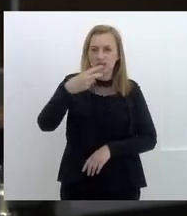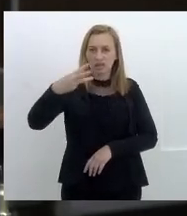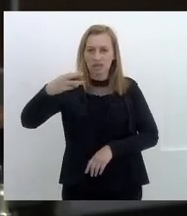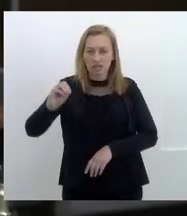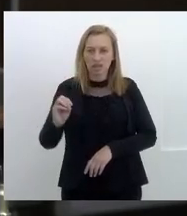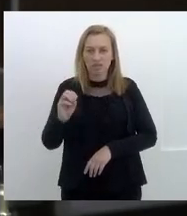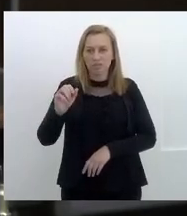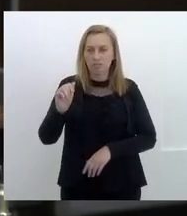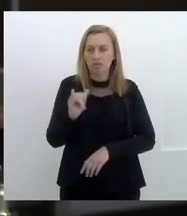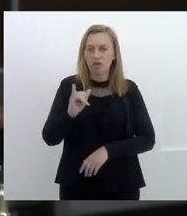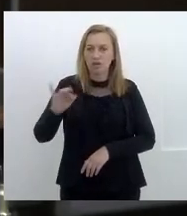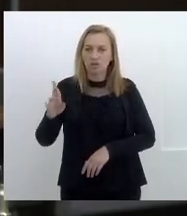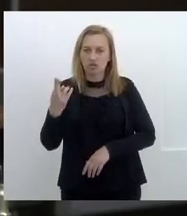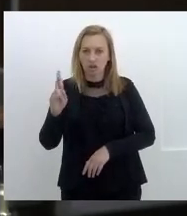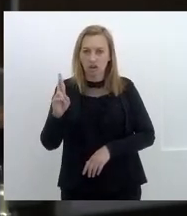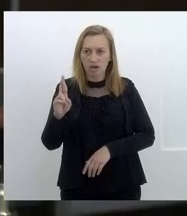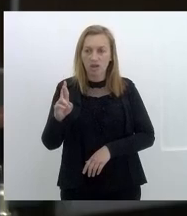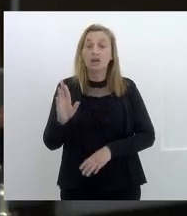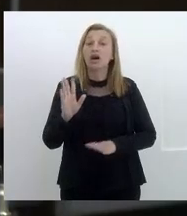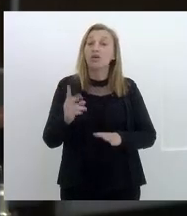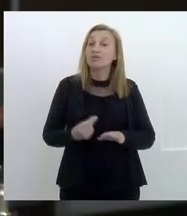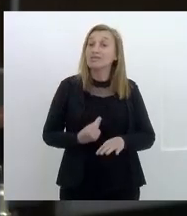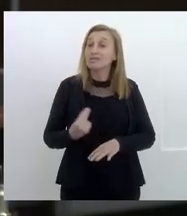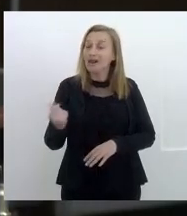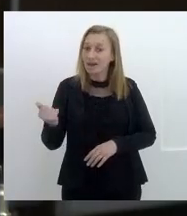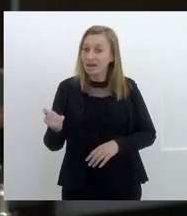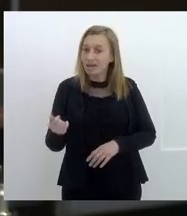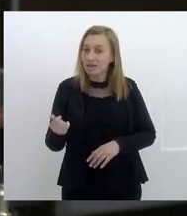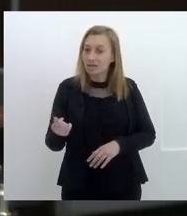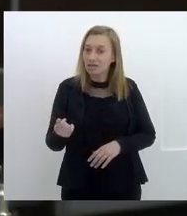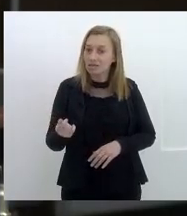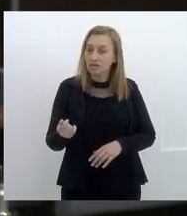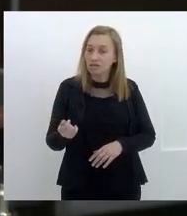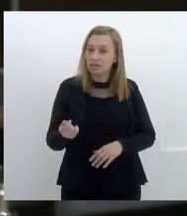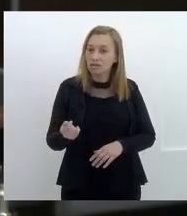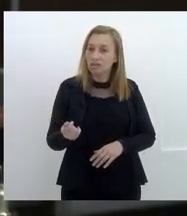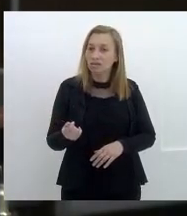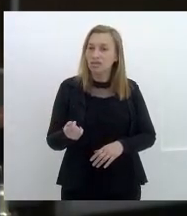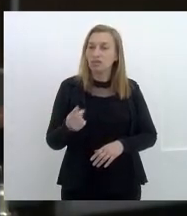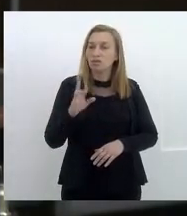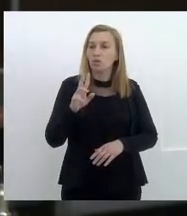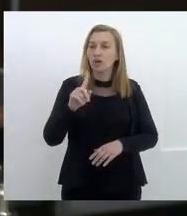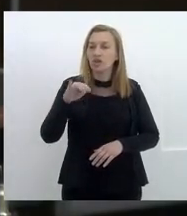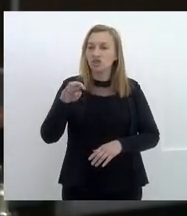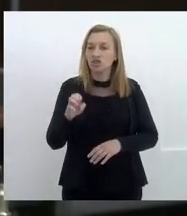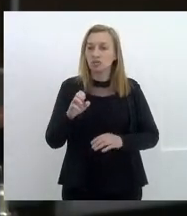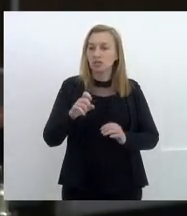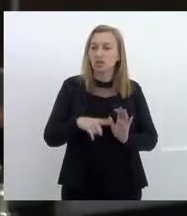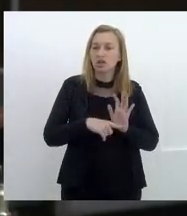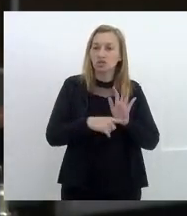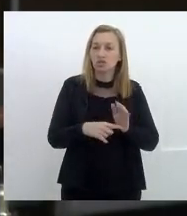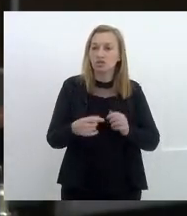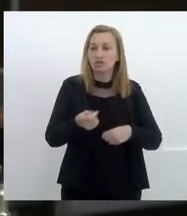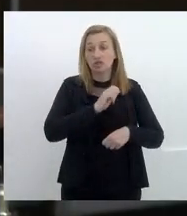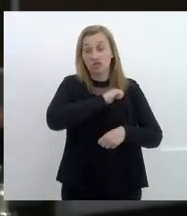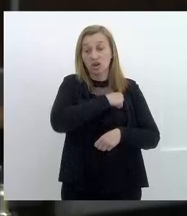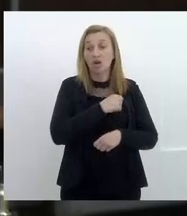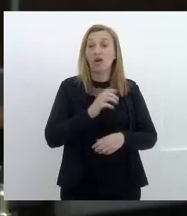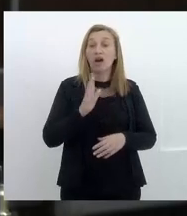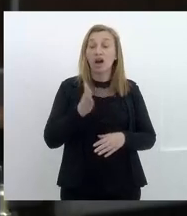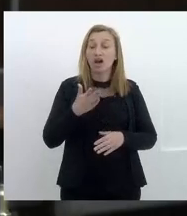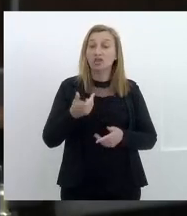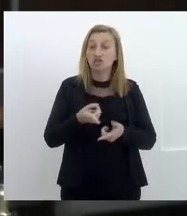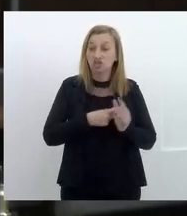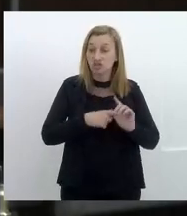ao sair tem esse regime de recuperação fiscal a dívida já era de 191 milhões de reais